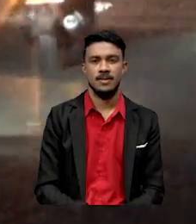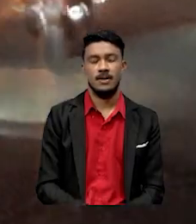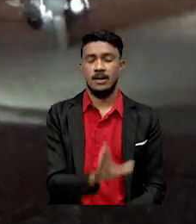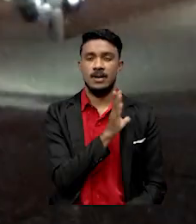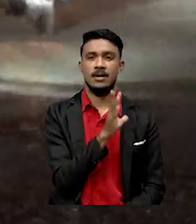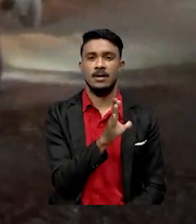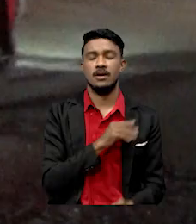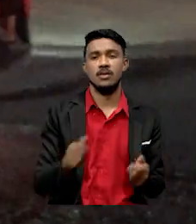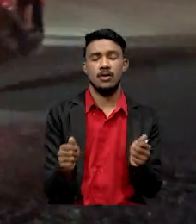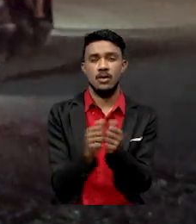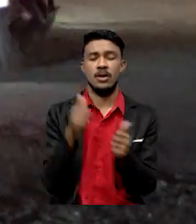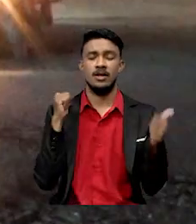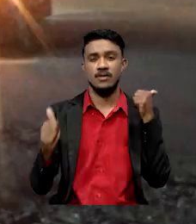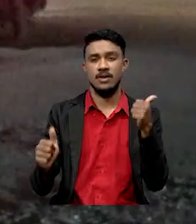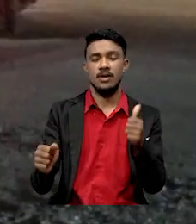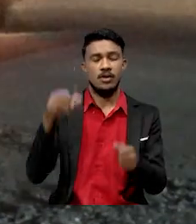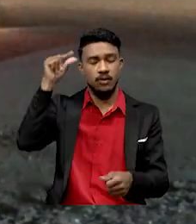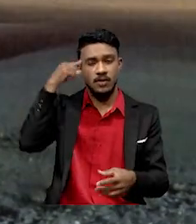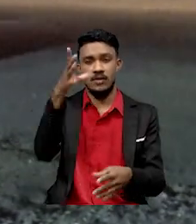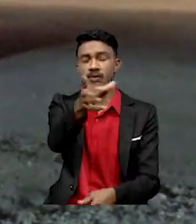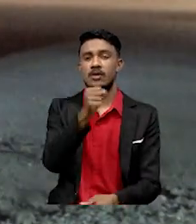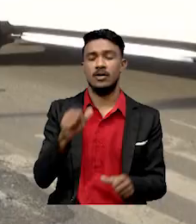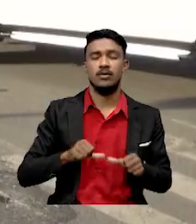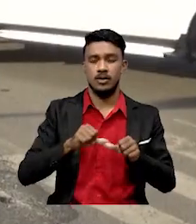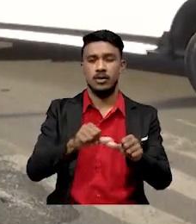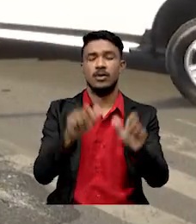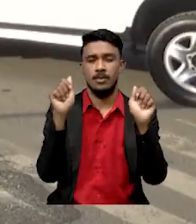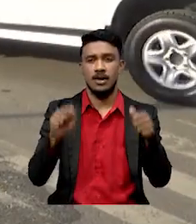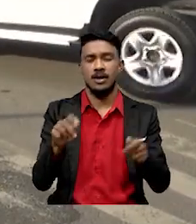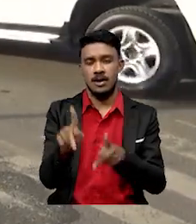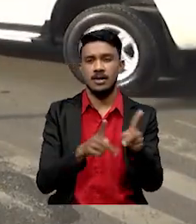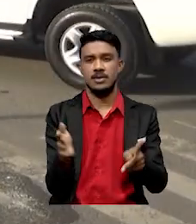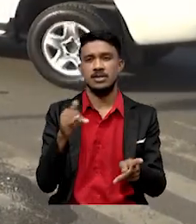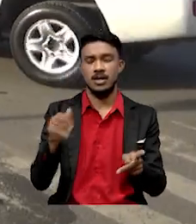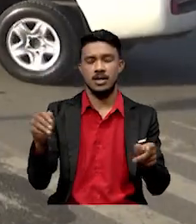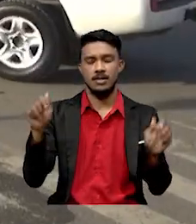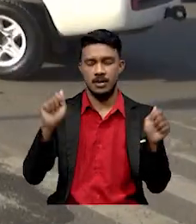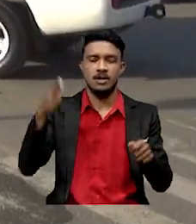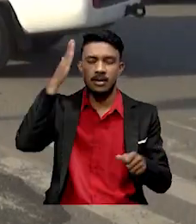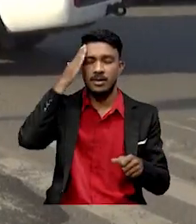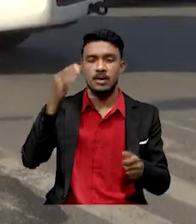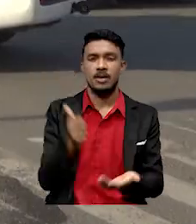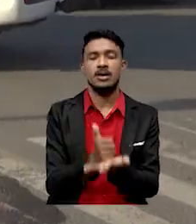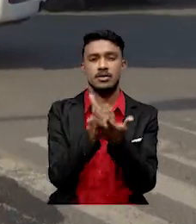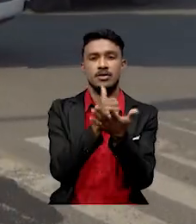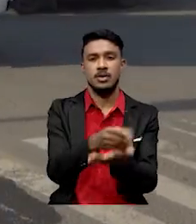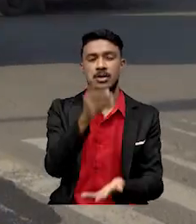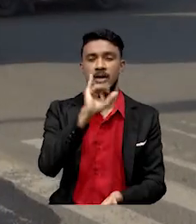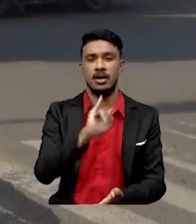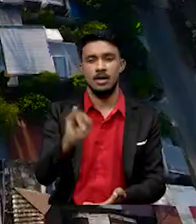Hengkata kuasang nebe governo foti, bele ia continuidade, nune comunidade bele ia consciência ori contribui badile